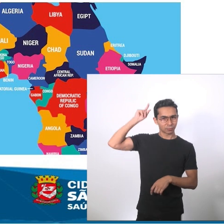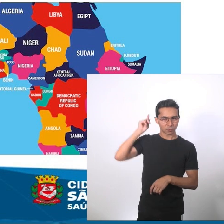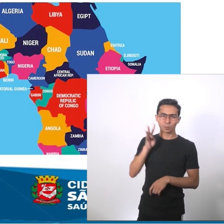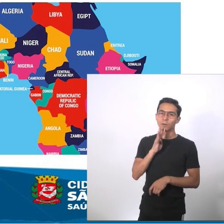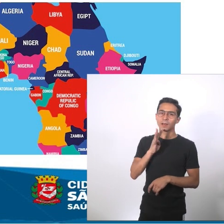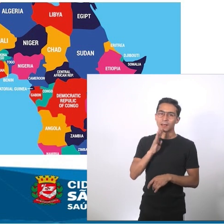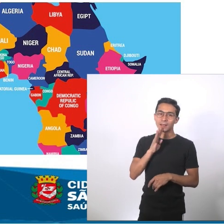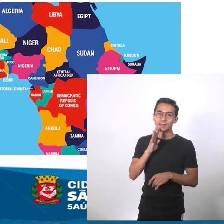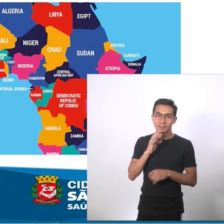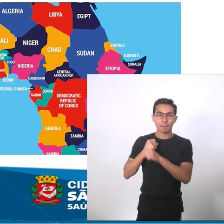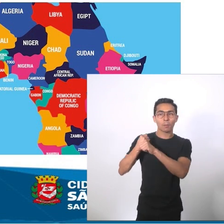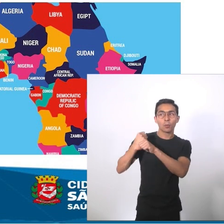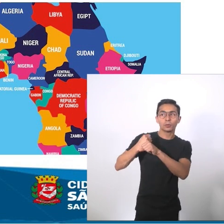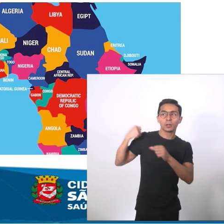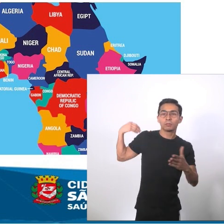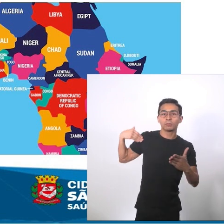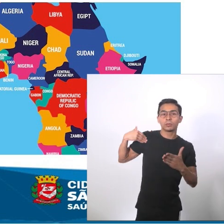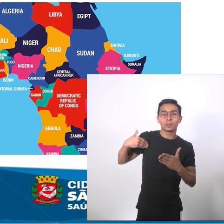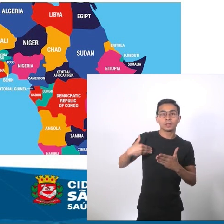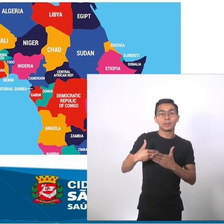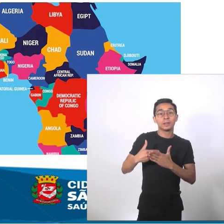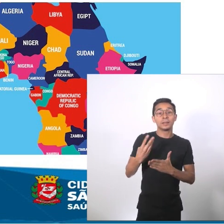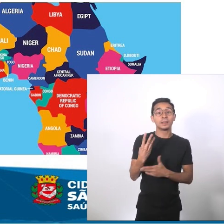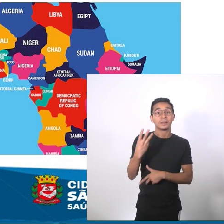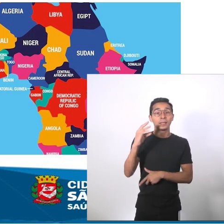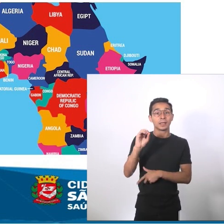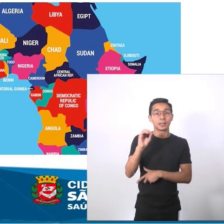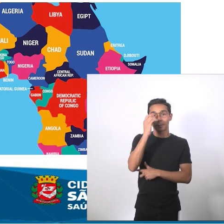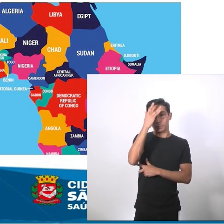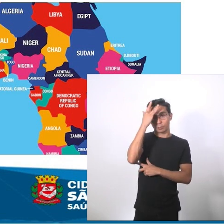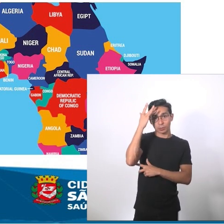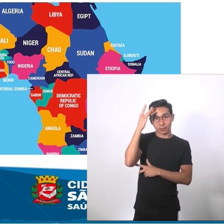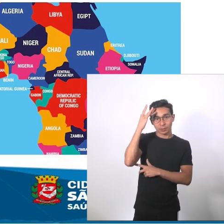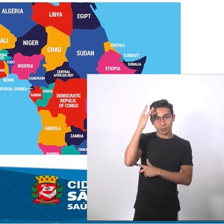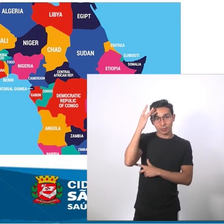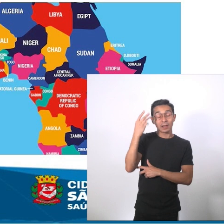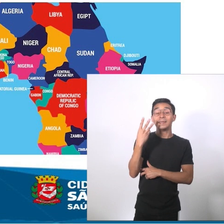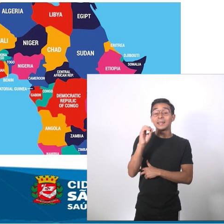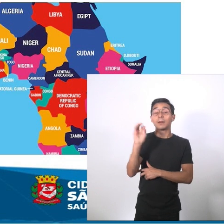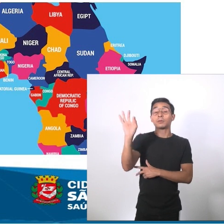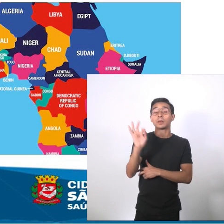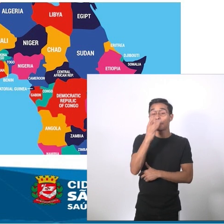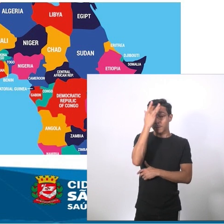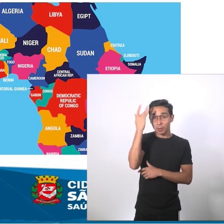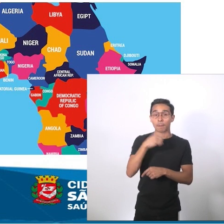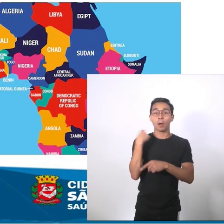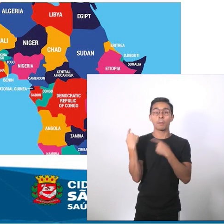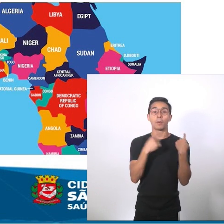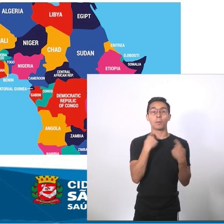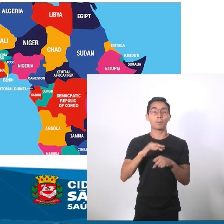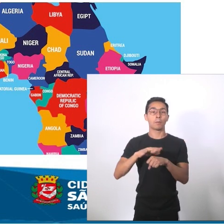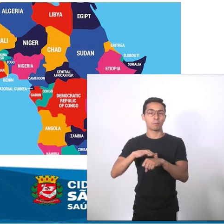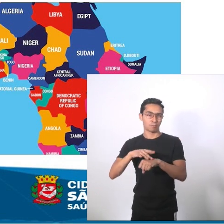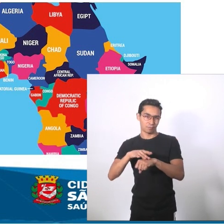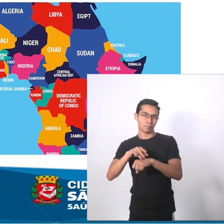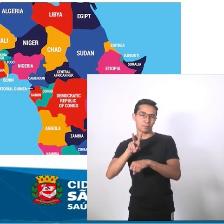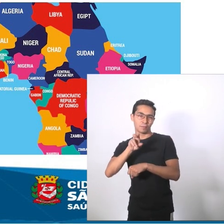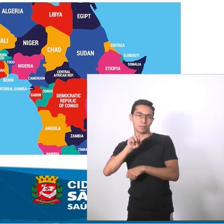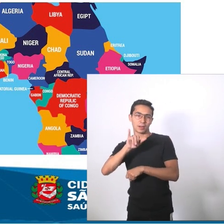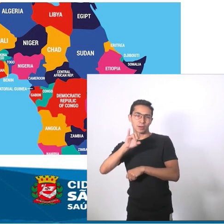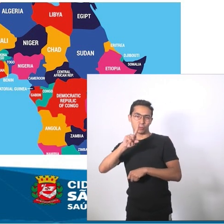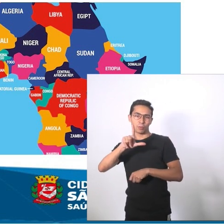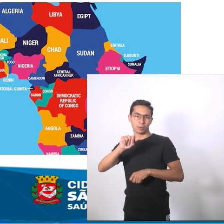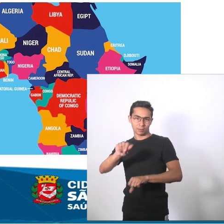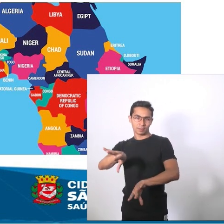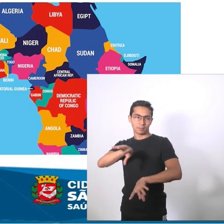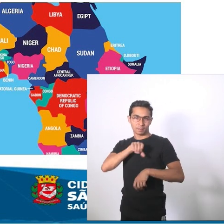ao longo dos anos. E essa doença foi erradicada no mundo em 1977, graças a uma extensiva